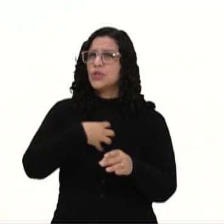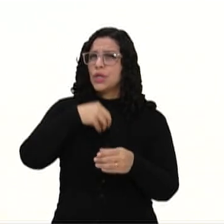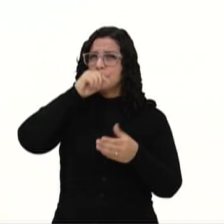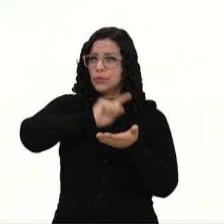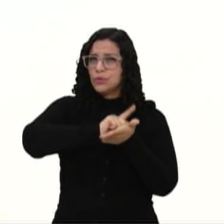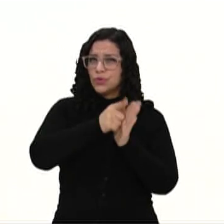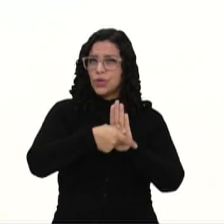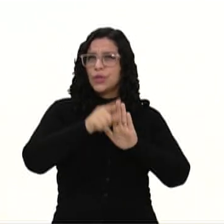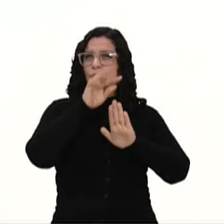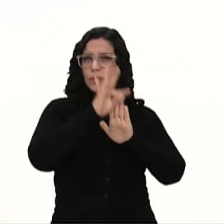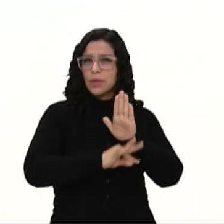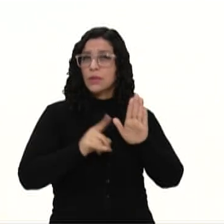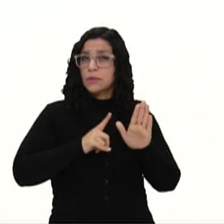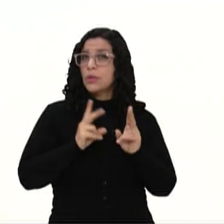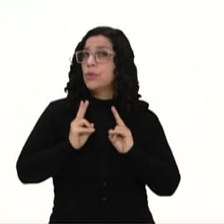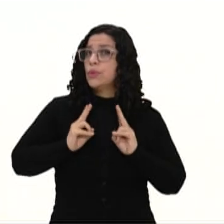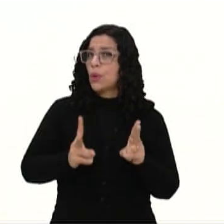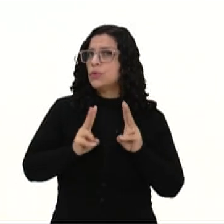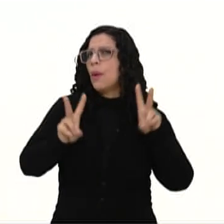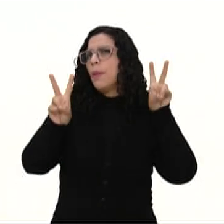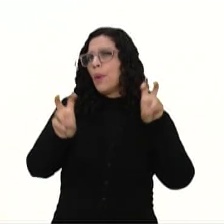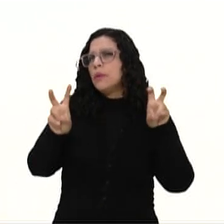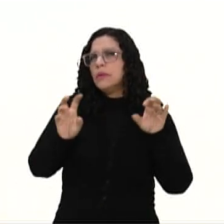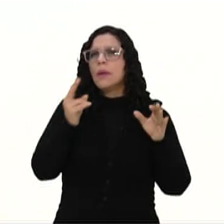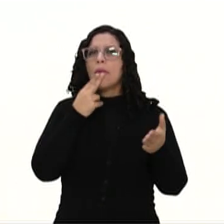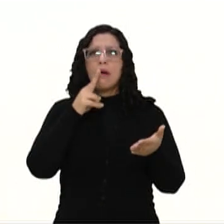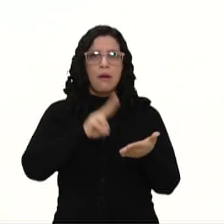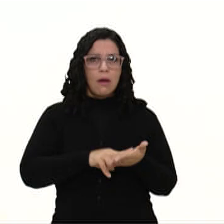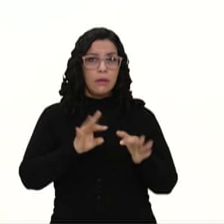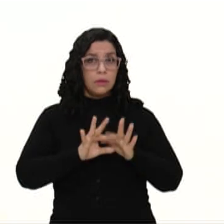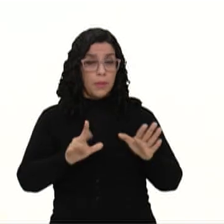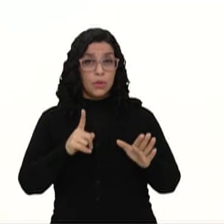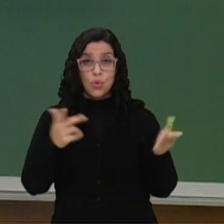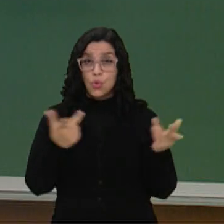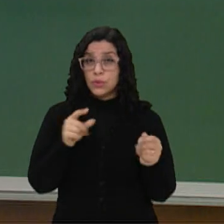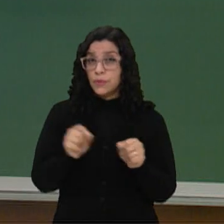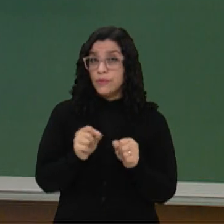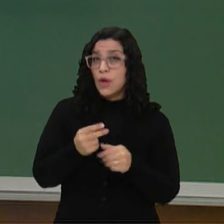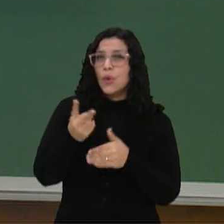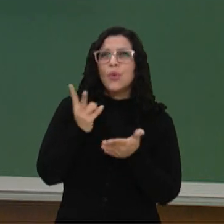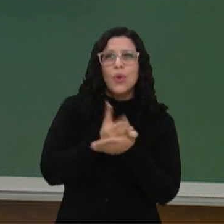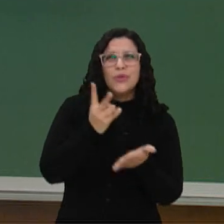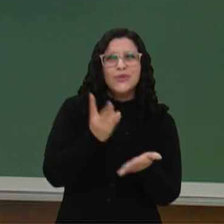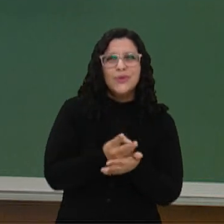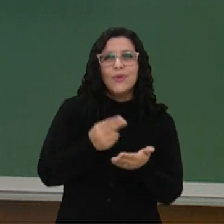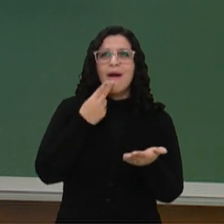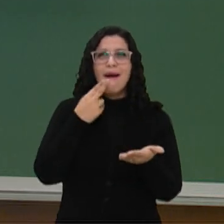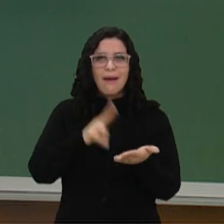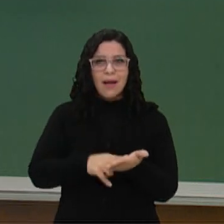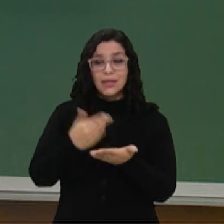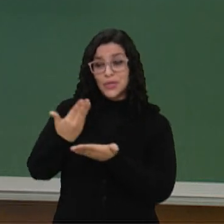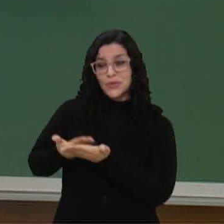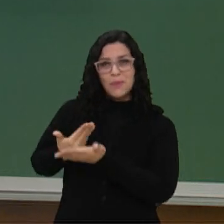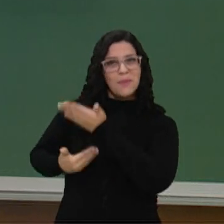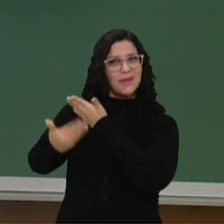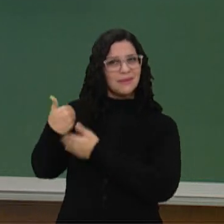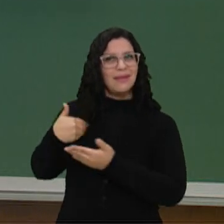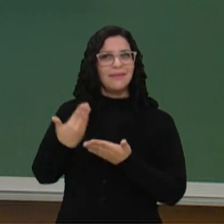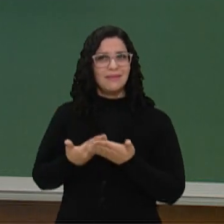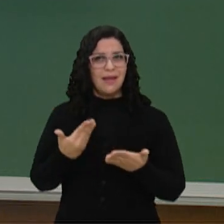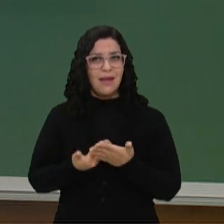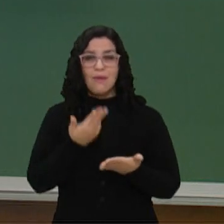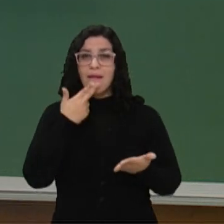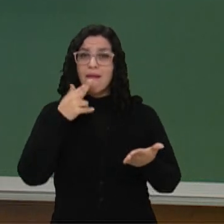expressões. Continuamos com essa temática de carta aberta. Hoje veremos a sequência da carta aberta da aula anterior, da